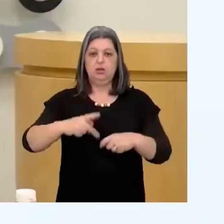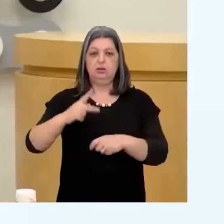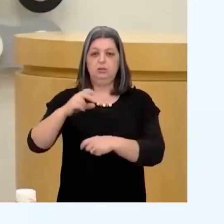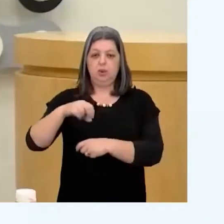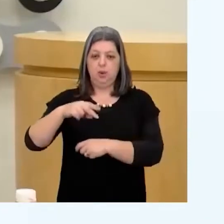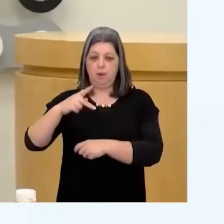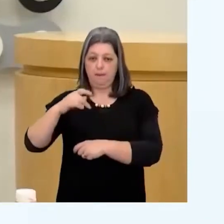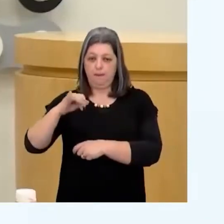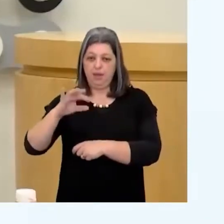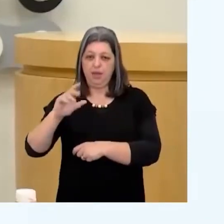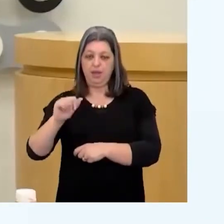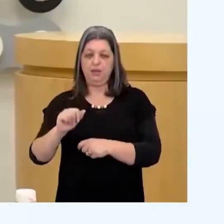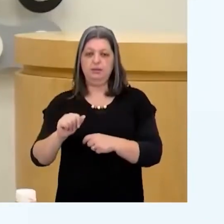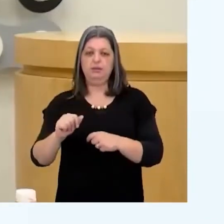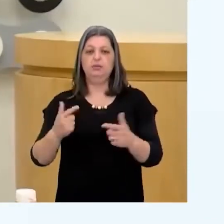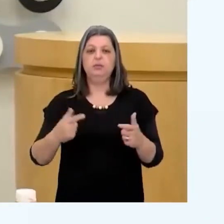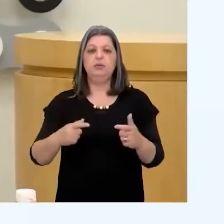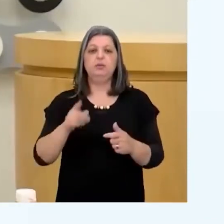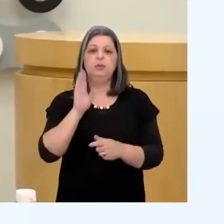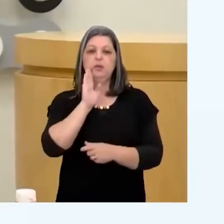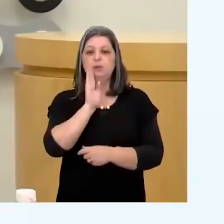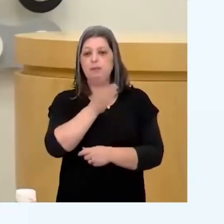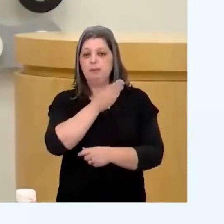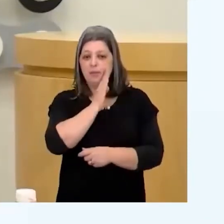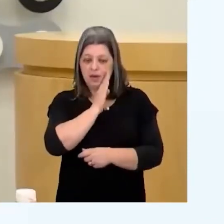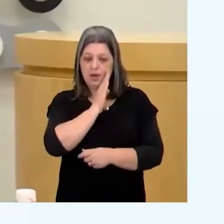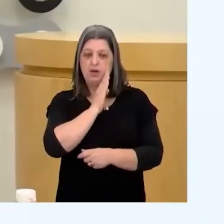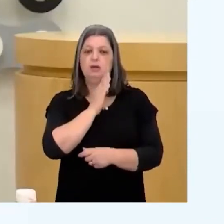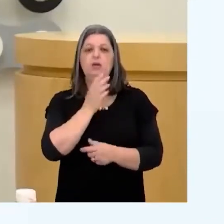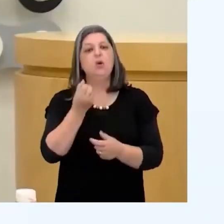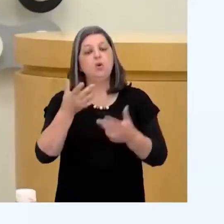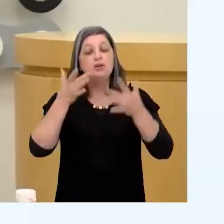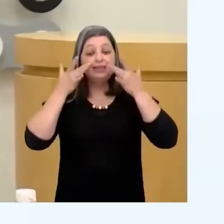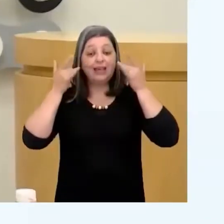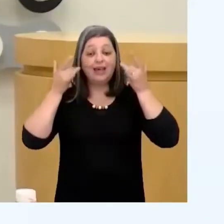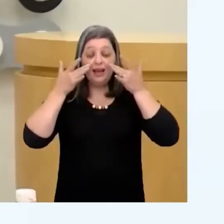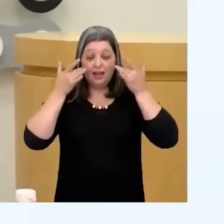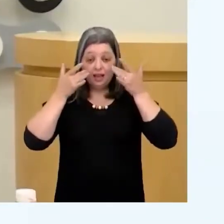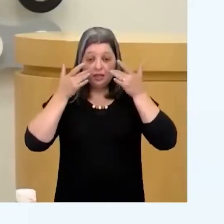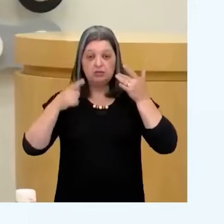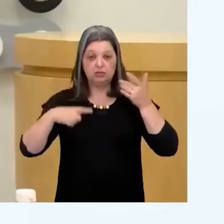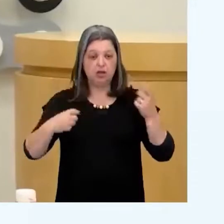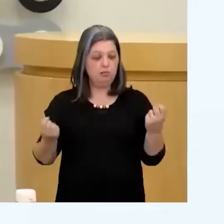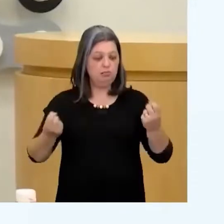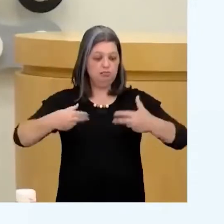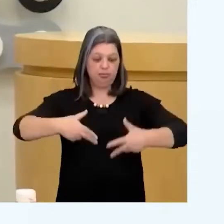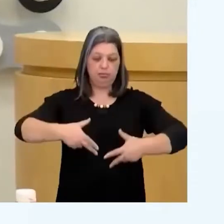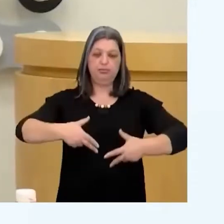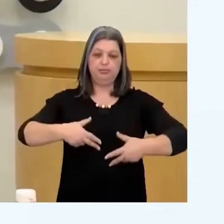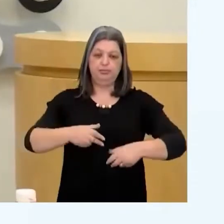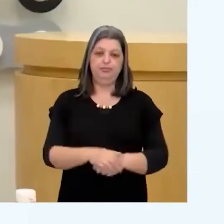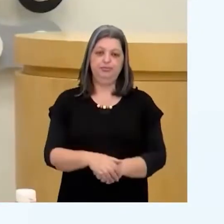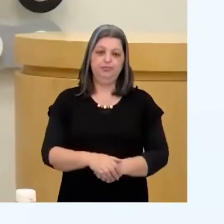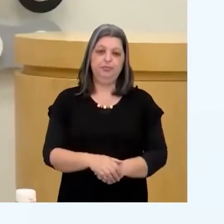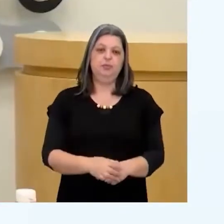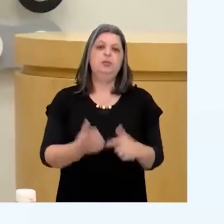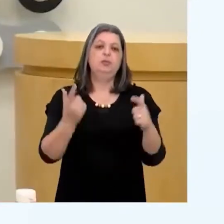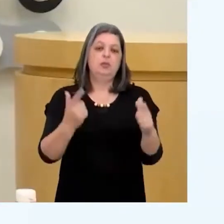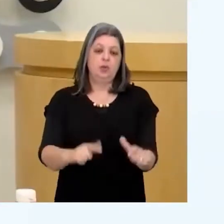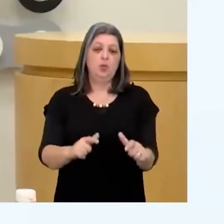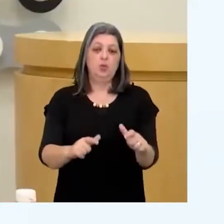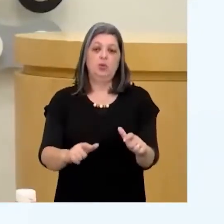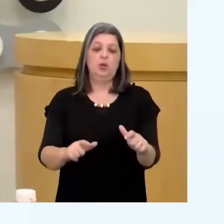formato que o Mark Smith fazia, que é num bar, no pub ou no teatro, né? O slam tem essa característica de ser num espaço